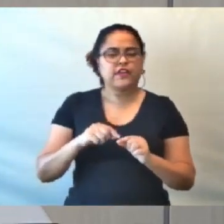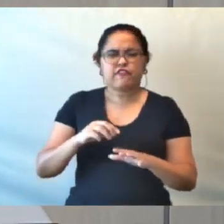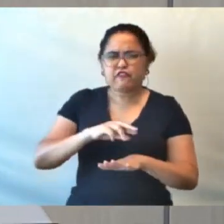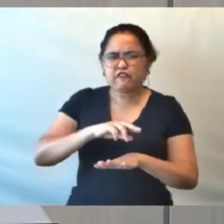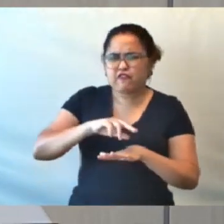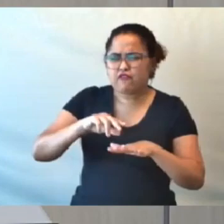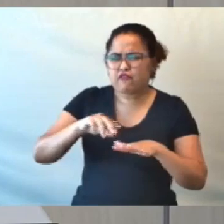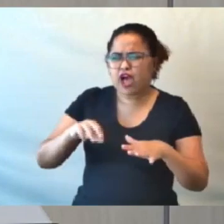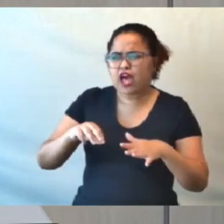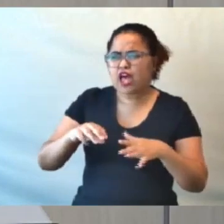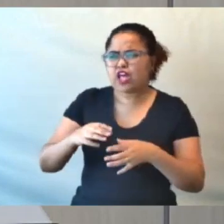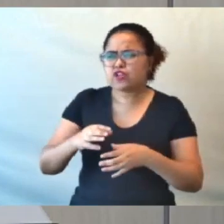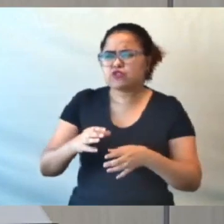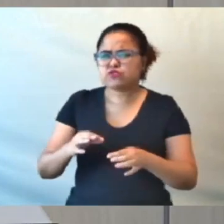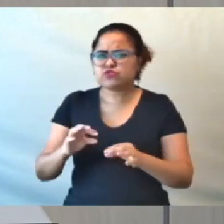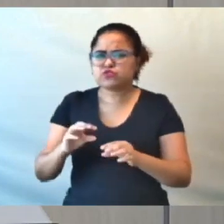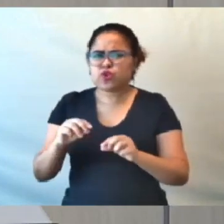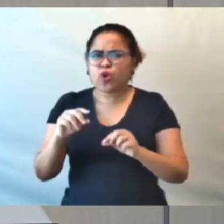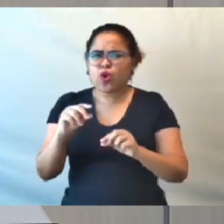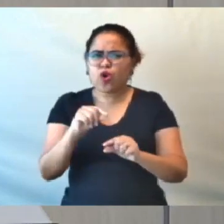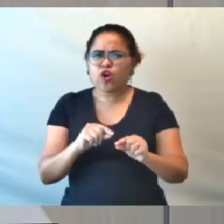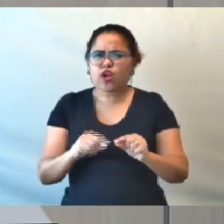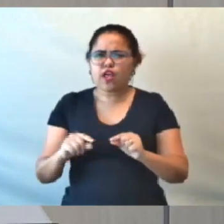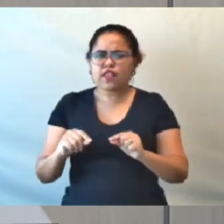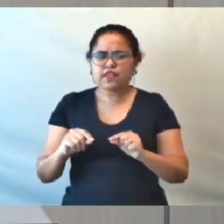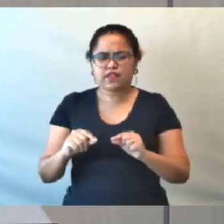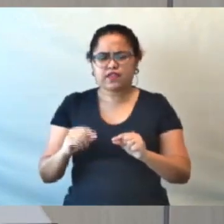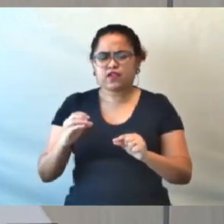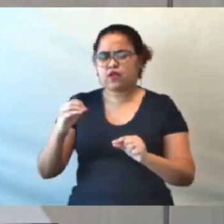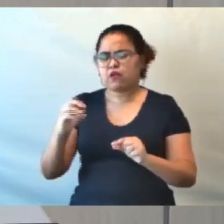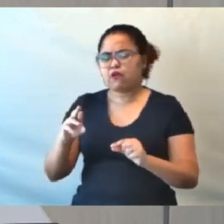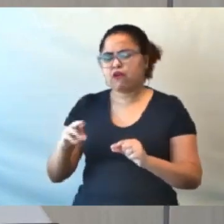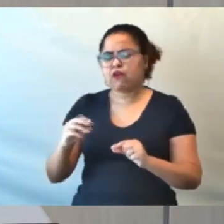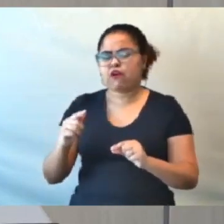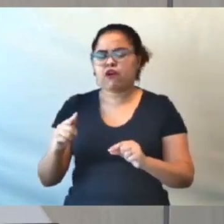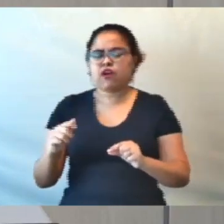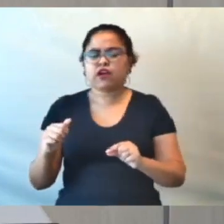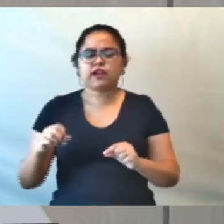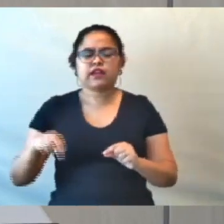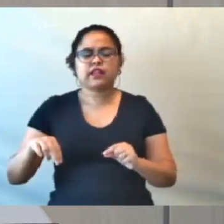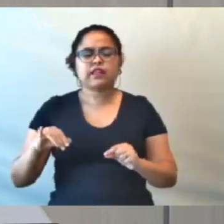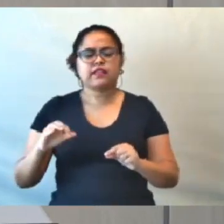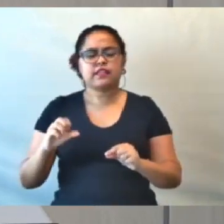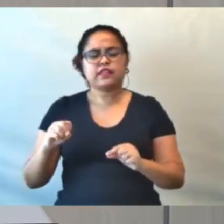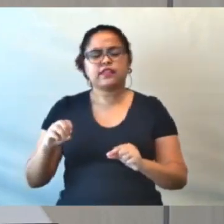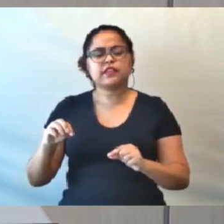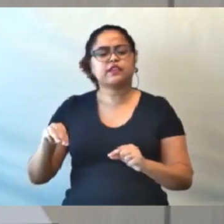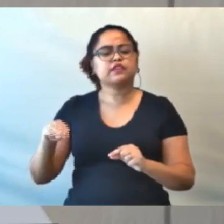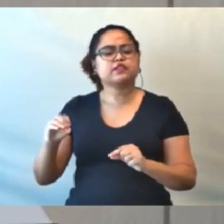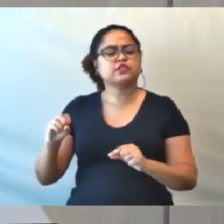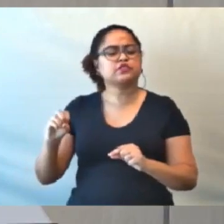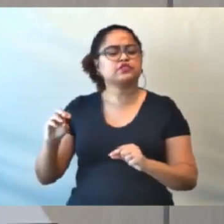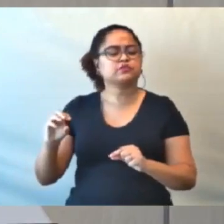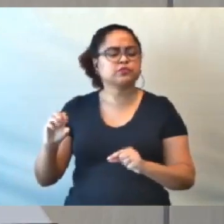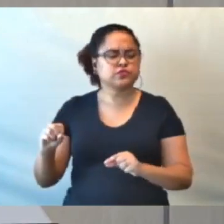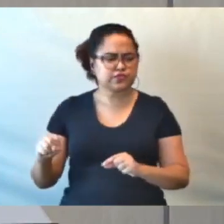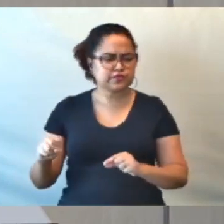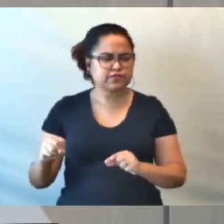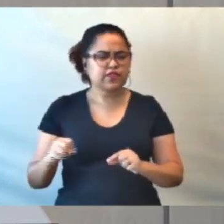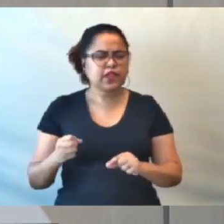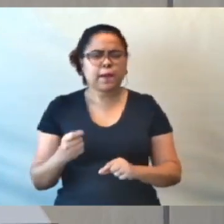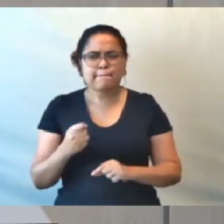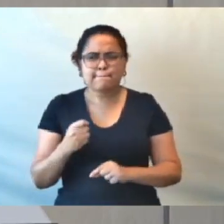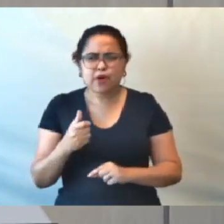Nesses dois anos, e no final de 2019, apenas durante poucos meses, o fósforo e a biomassa